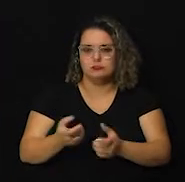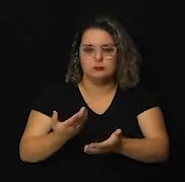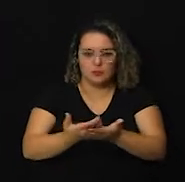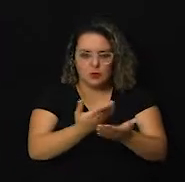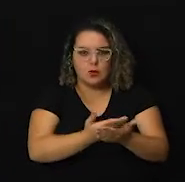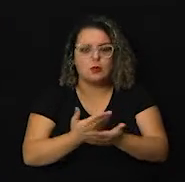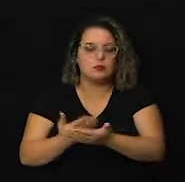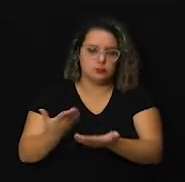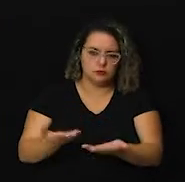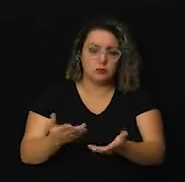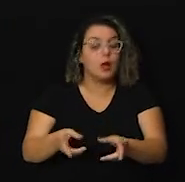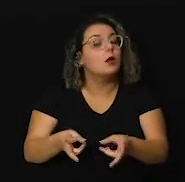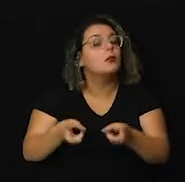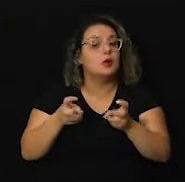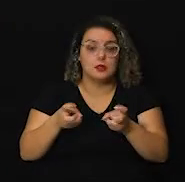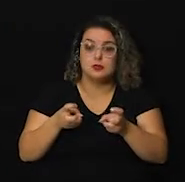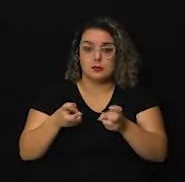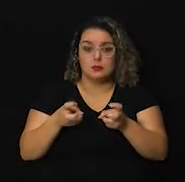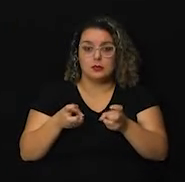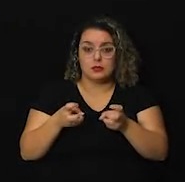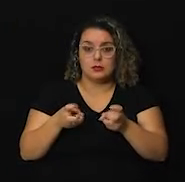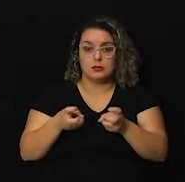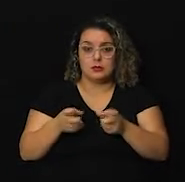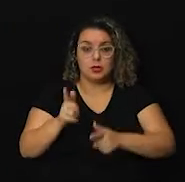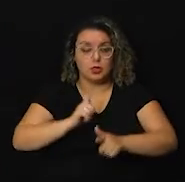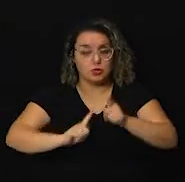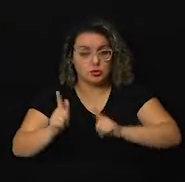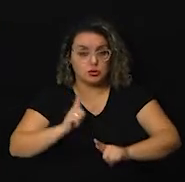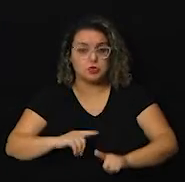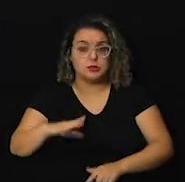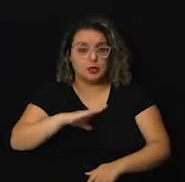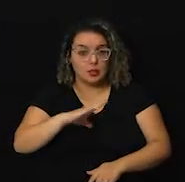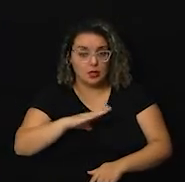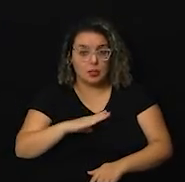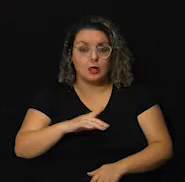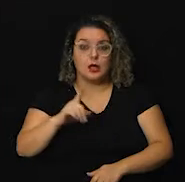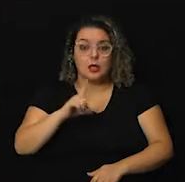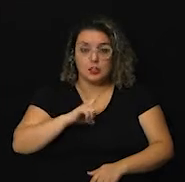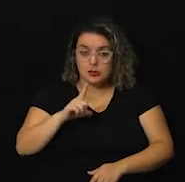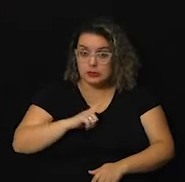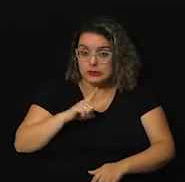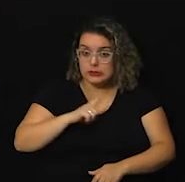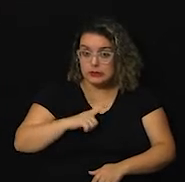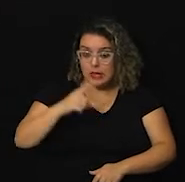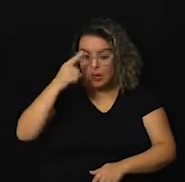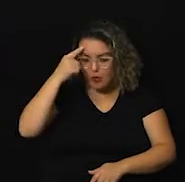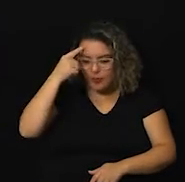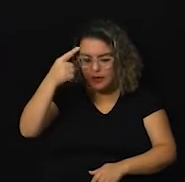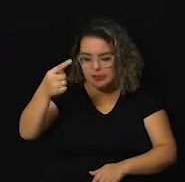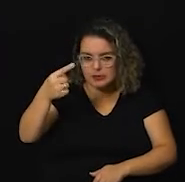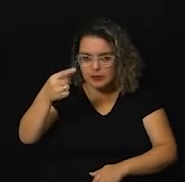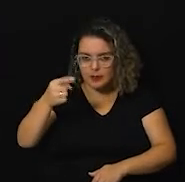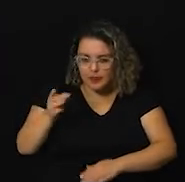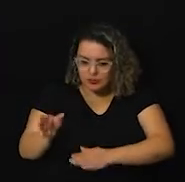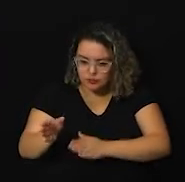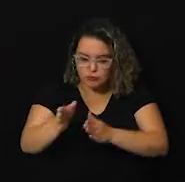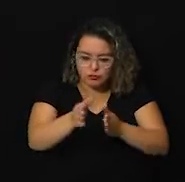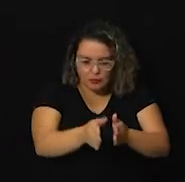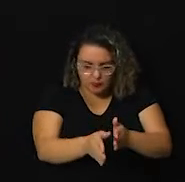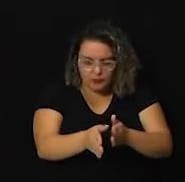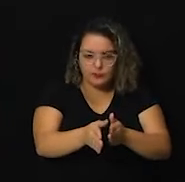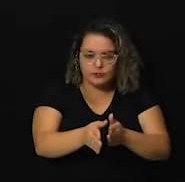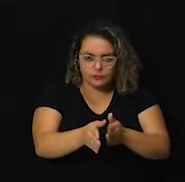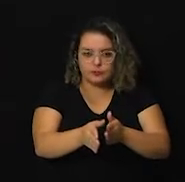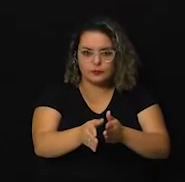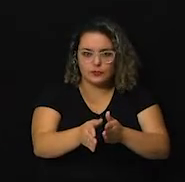de estudos, a gente tem percebido que a gestão municipal, ela tem uma linha, ela tem uma tendência